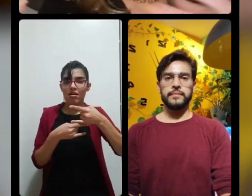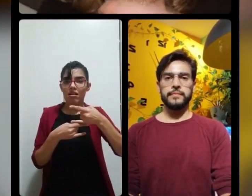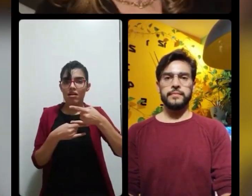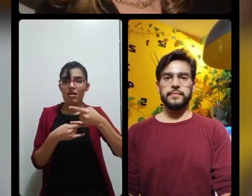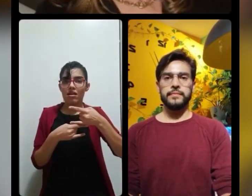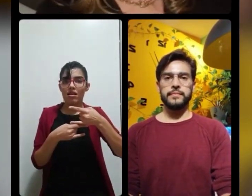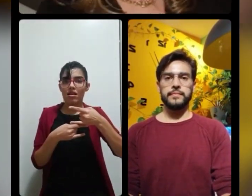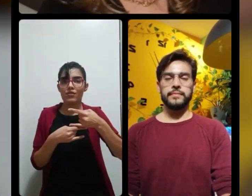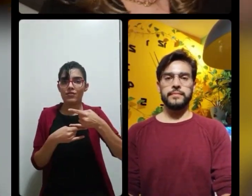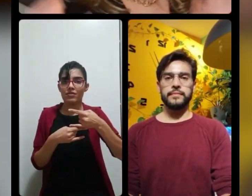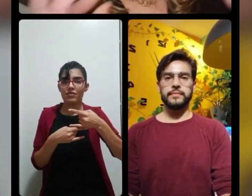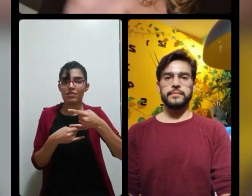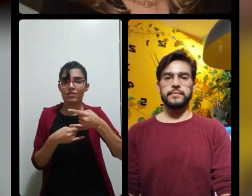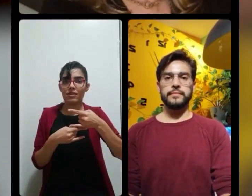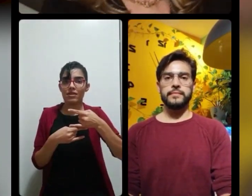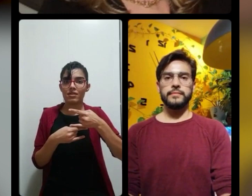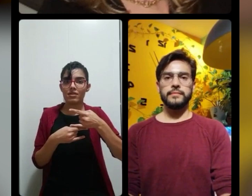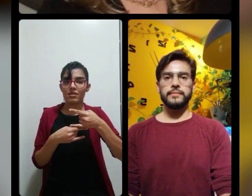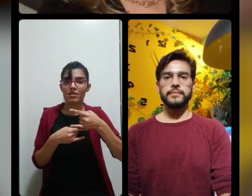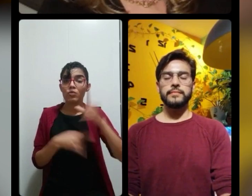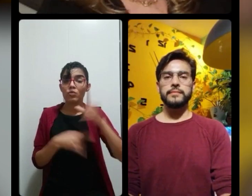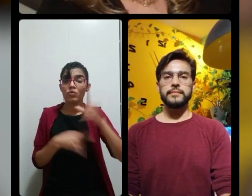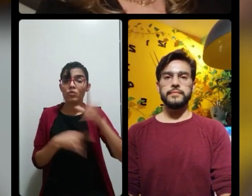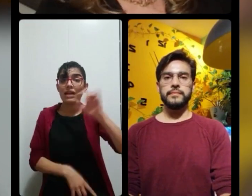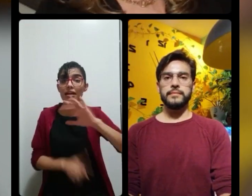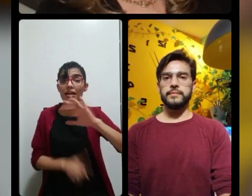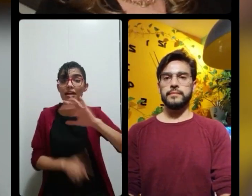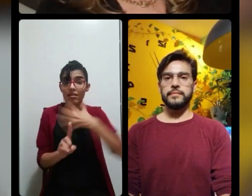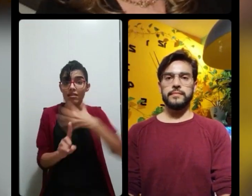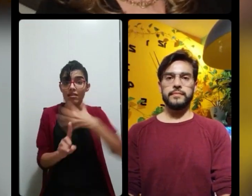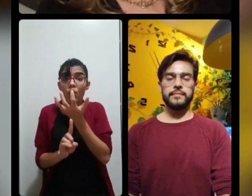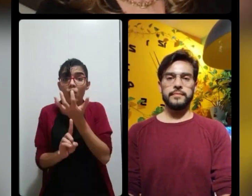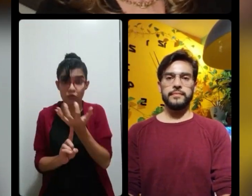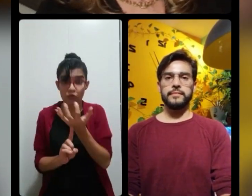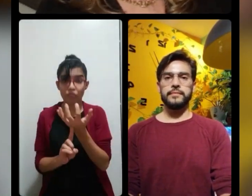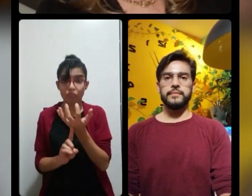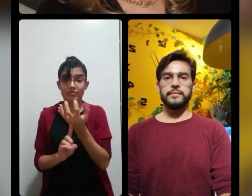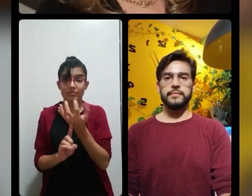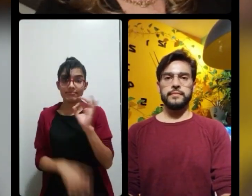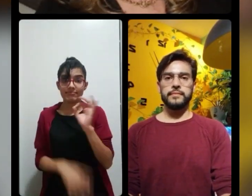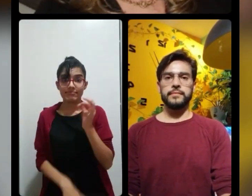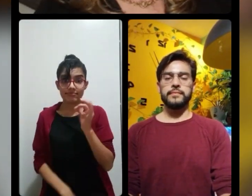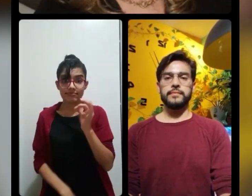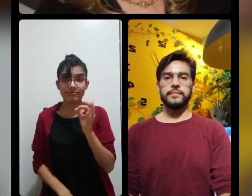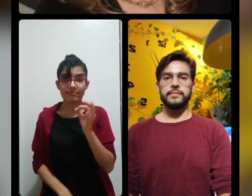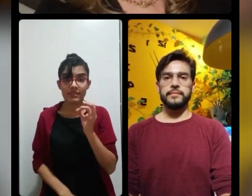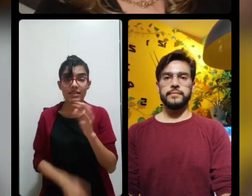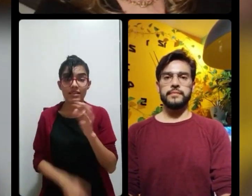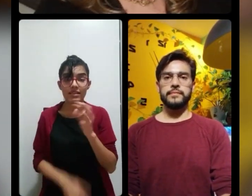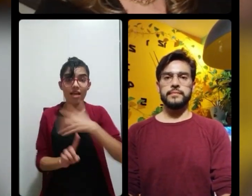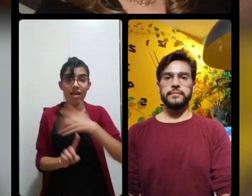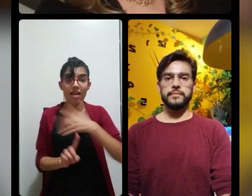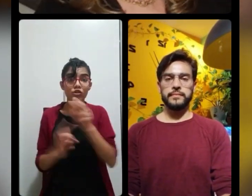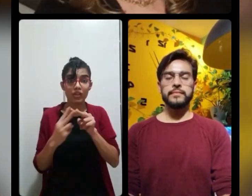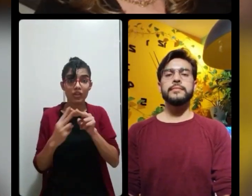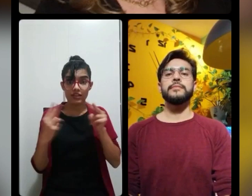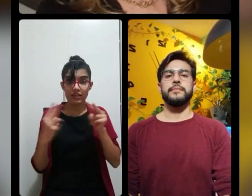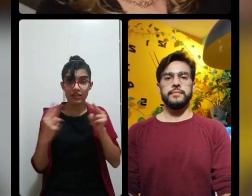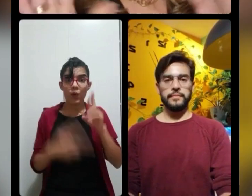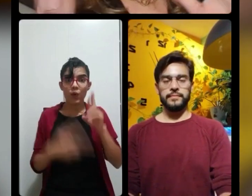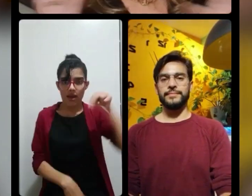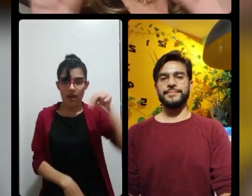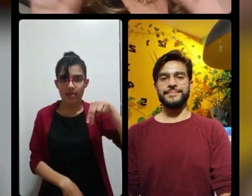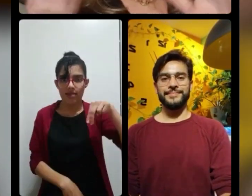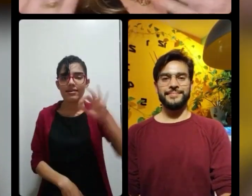arcabouço, né, um número bom de seguidores, a gente está ainda aproveitando o número de seguidores que temos aqui no perfil da Verbo Eventos. Muito